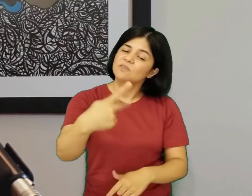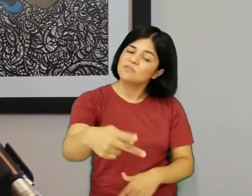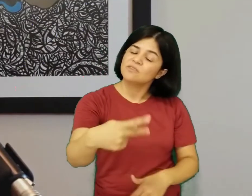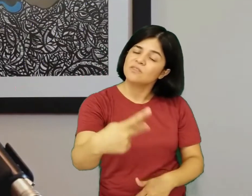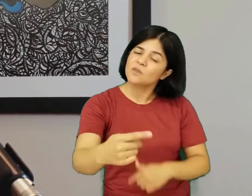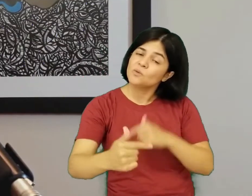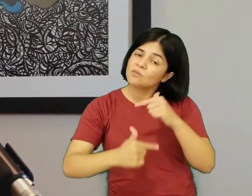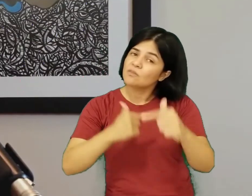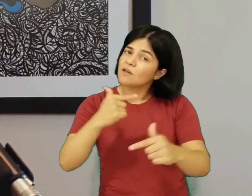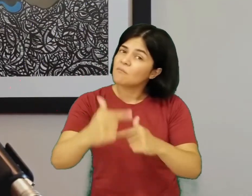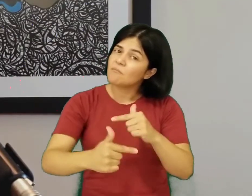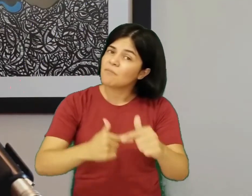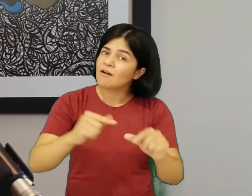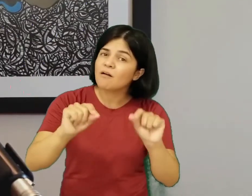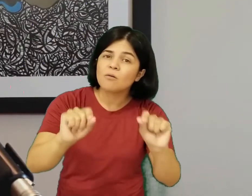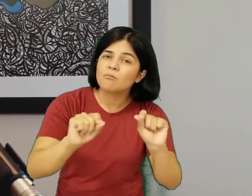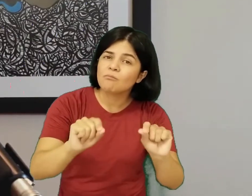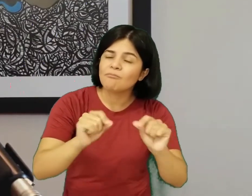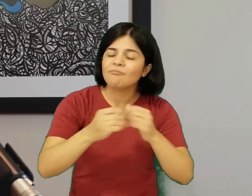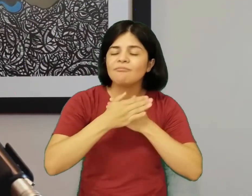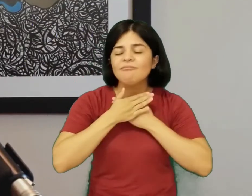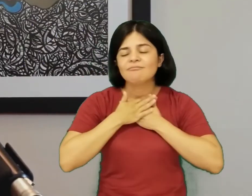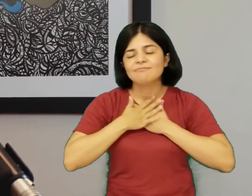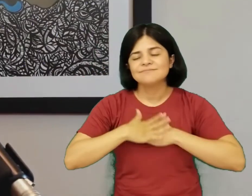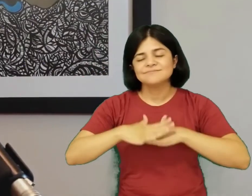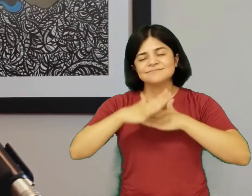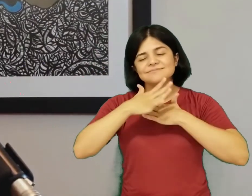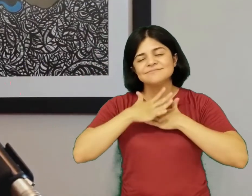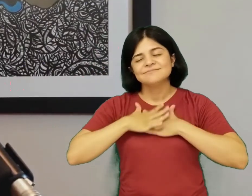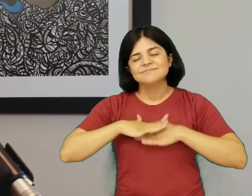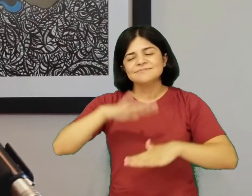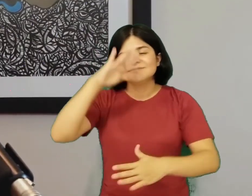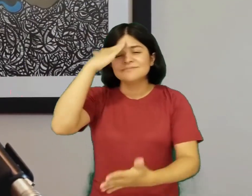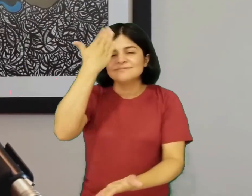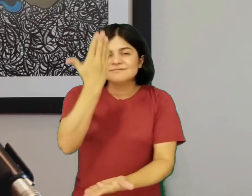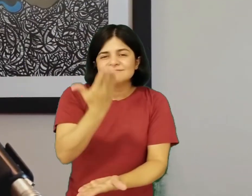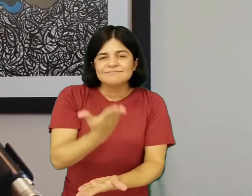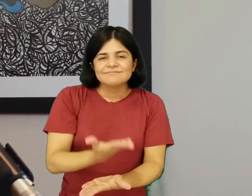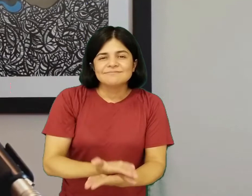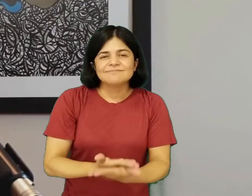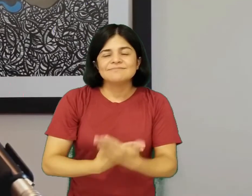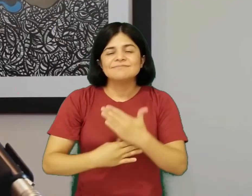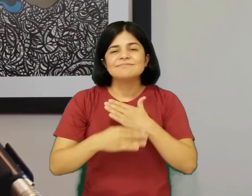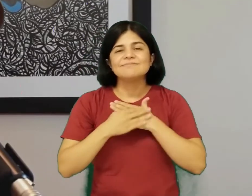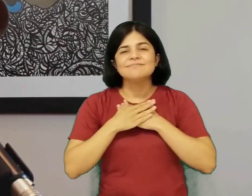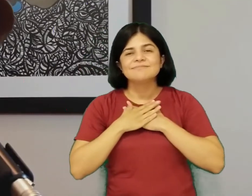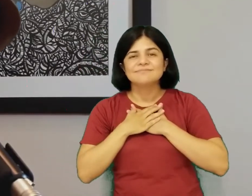e o teu trabalho é descansar em mim.